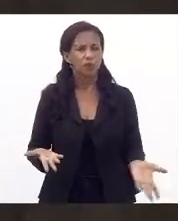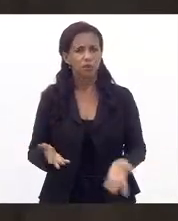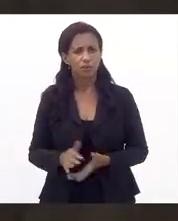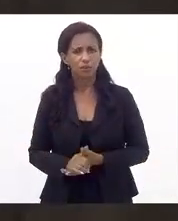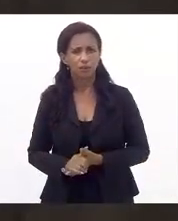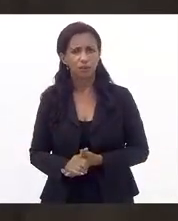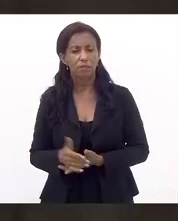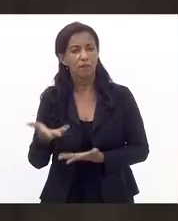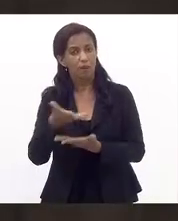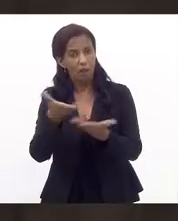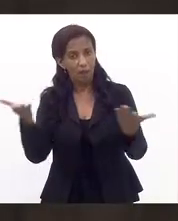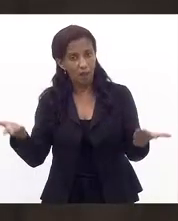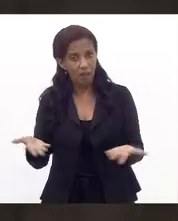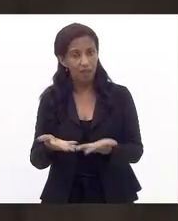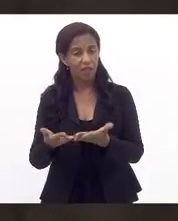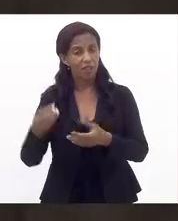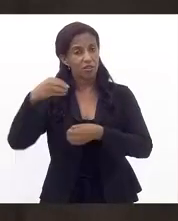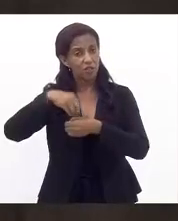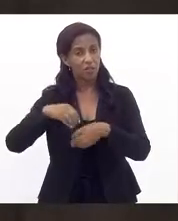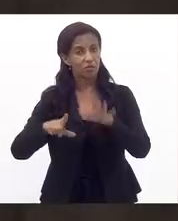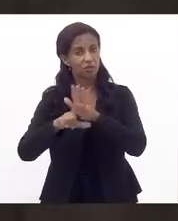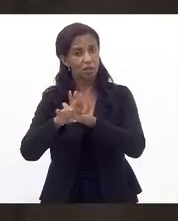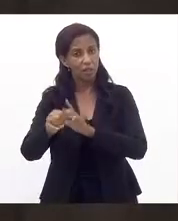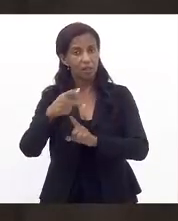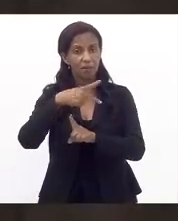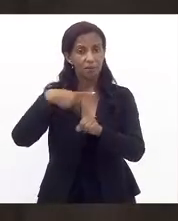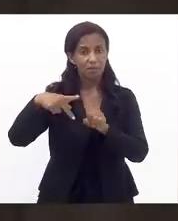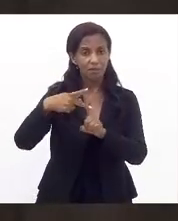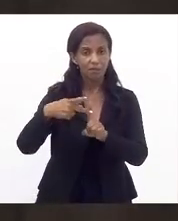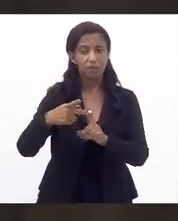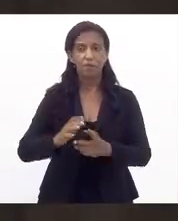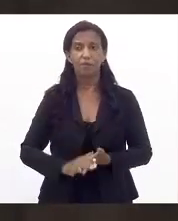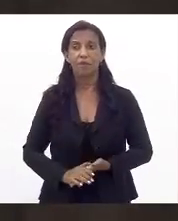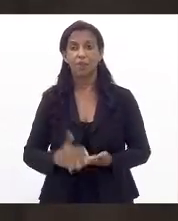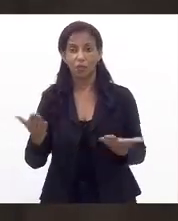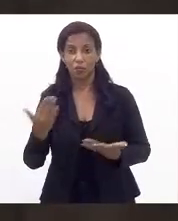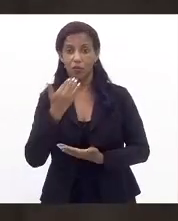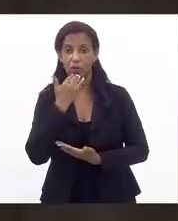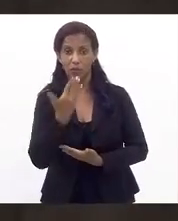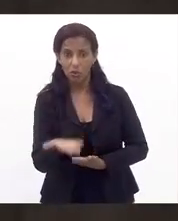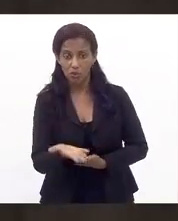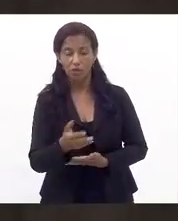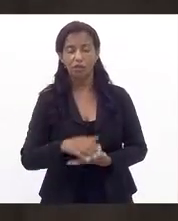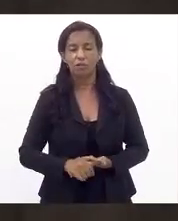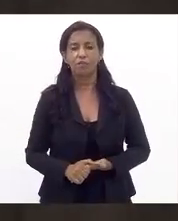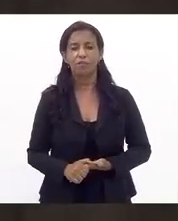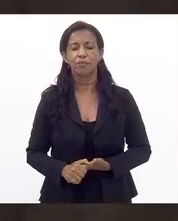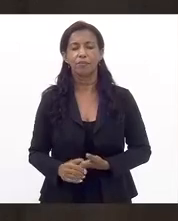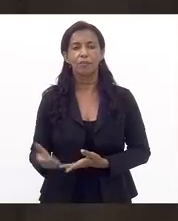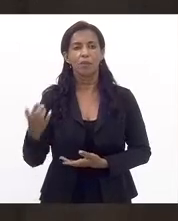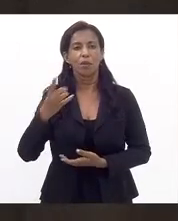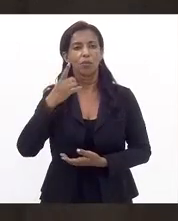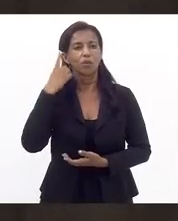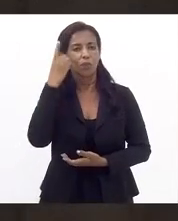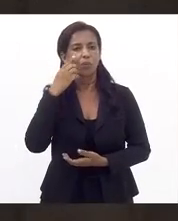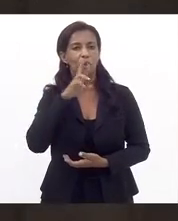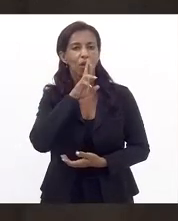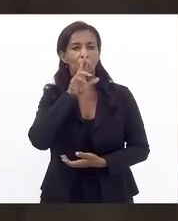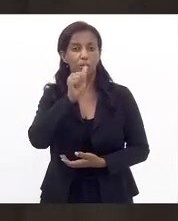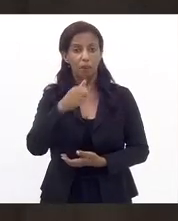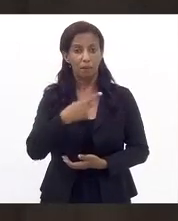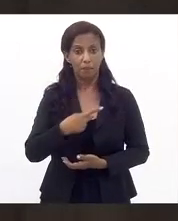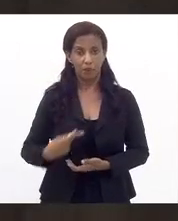seja ele aqueles previstos na legislação previdenciária então foi sugerido através do excelentíssimo Deputado Rodrigo Amorim